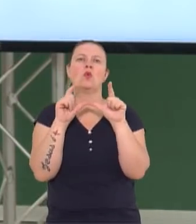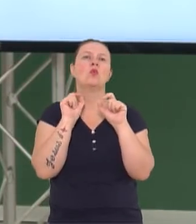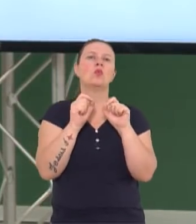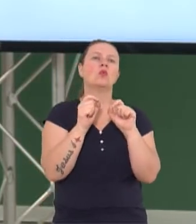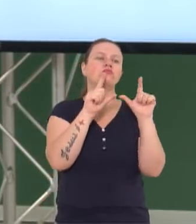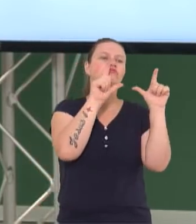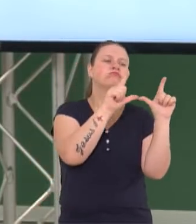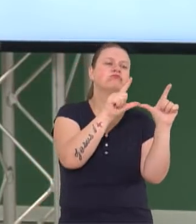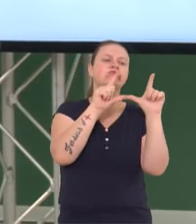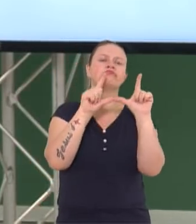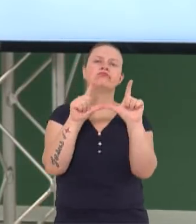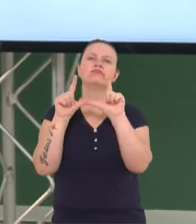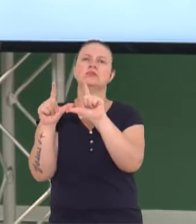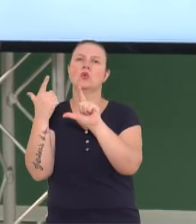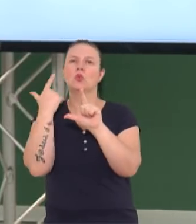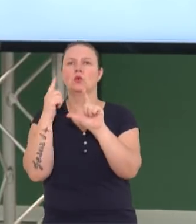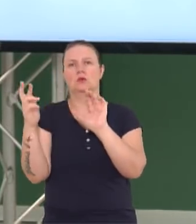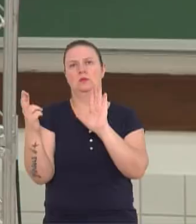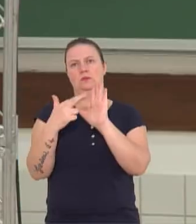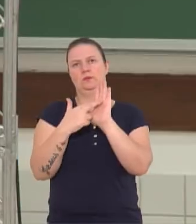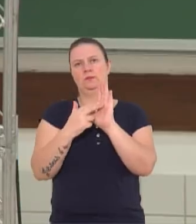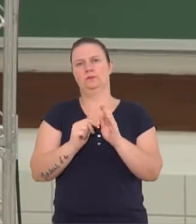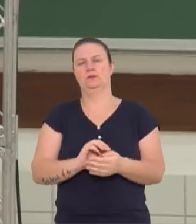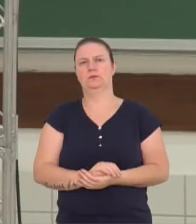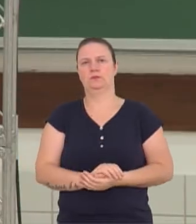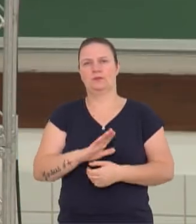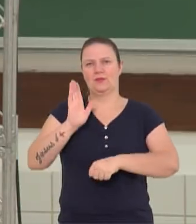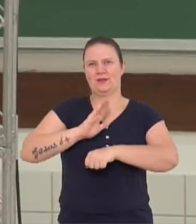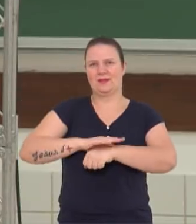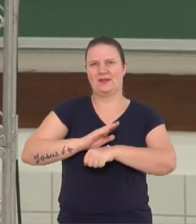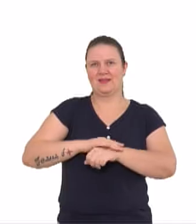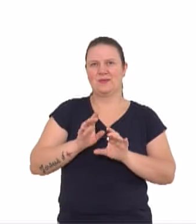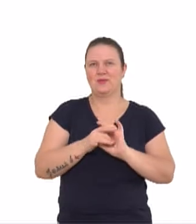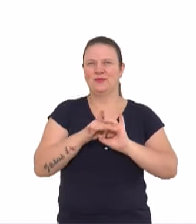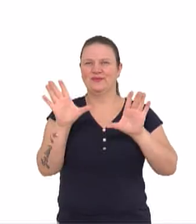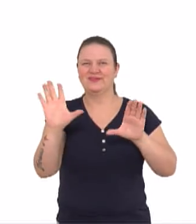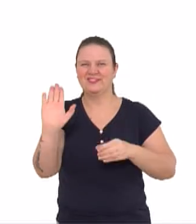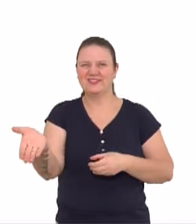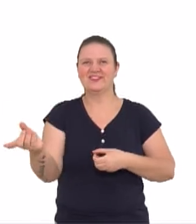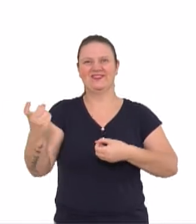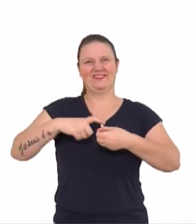gente poder conseguir responder isso, tá bom? Tempo para vocês.